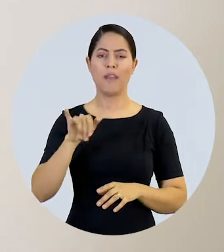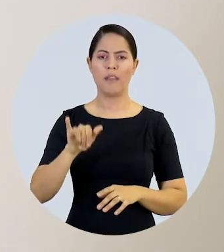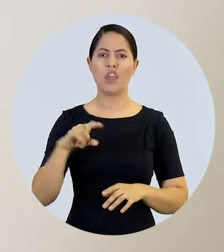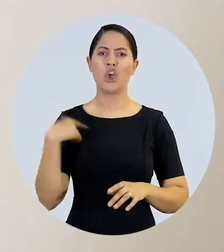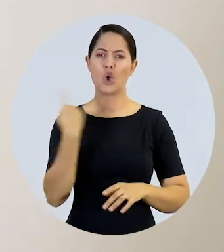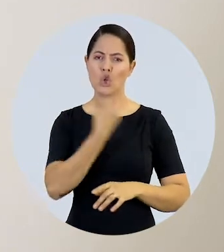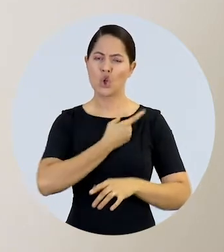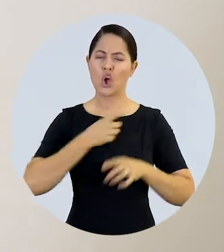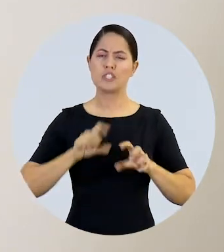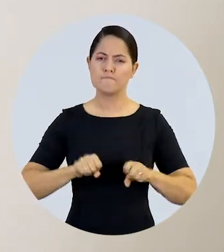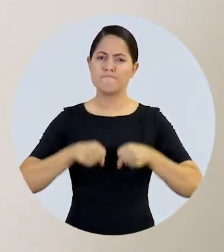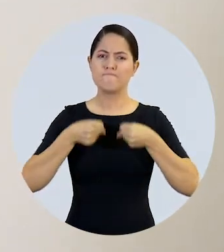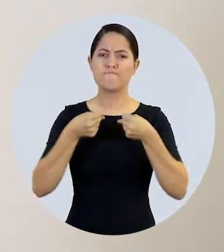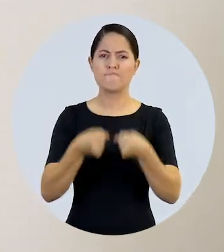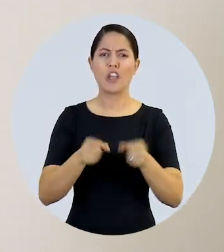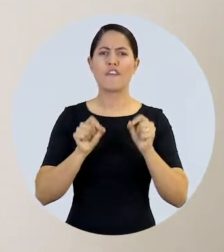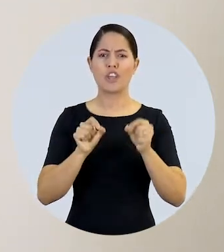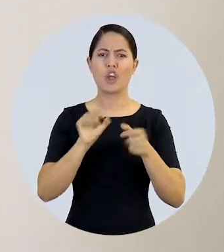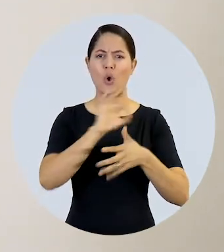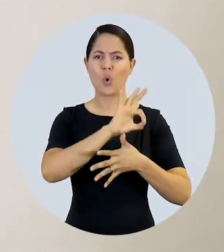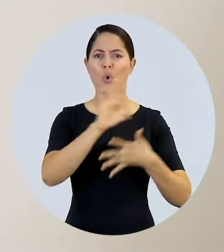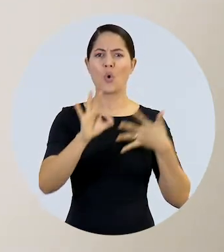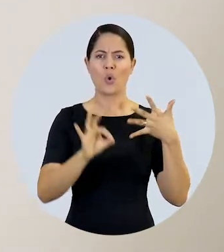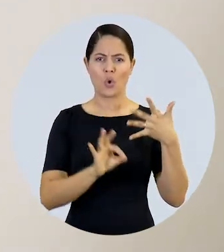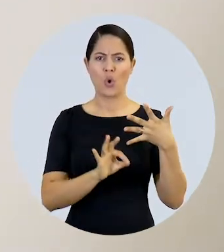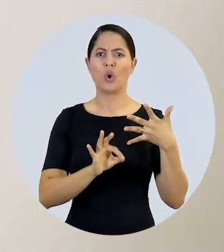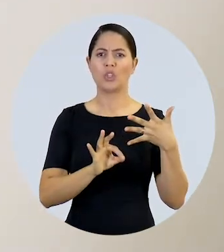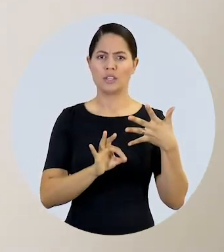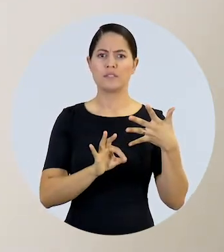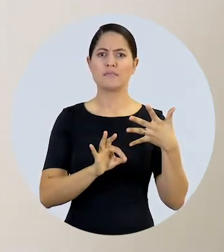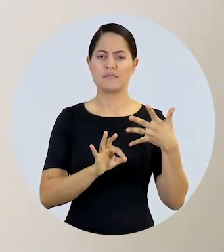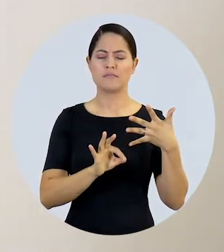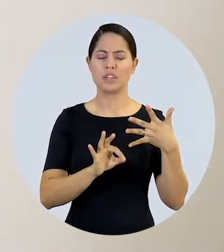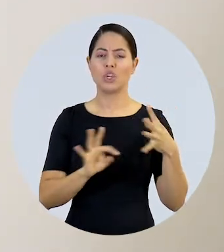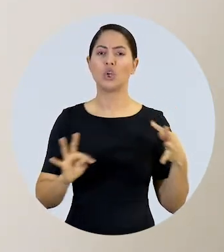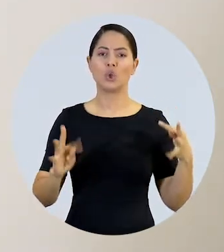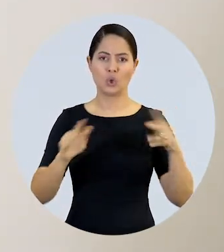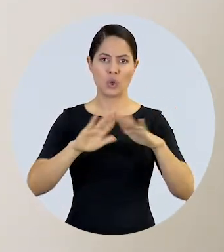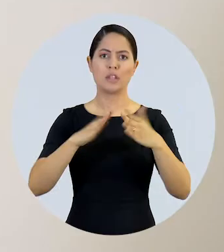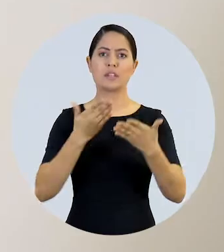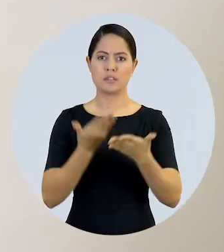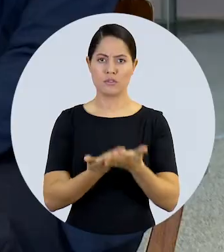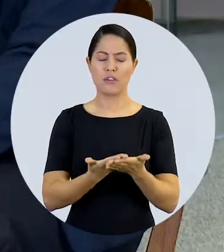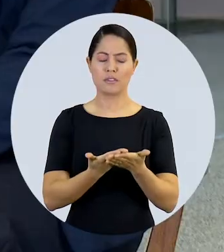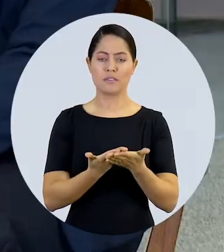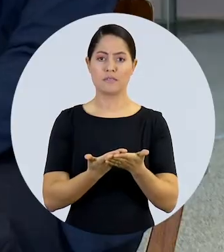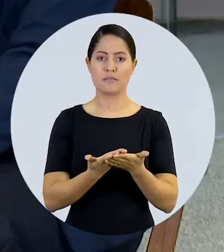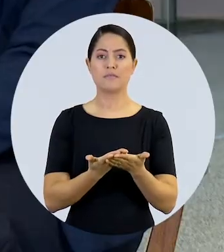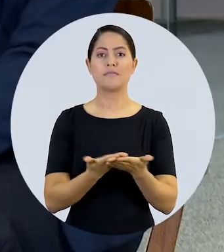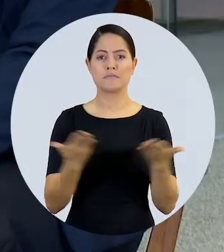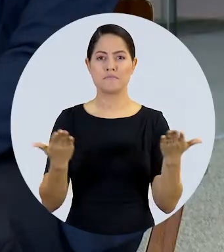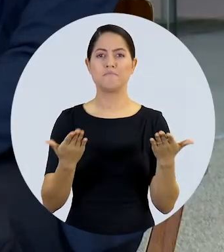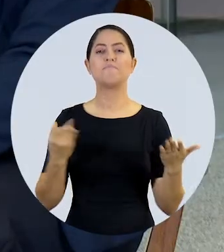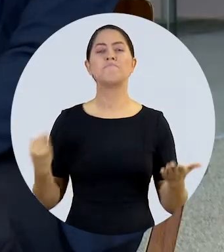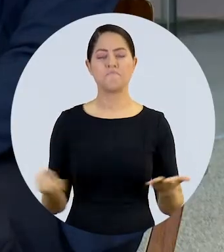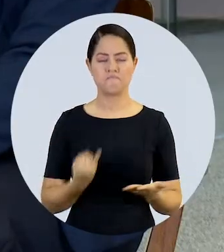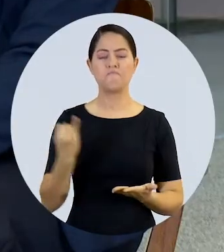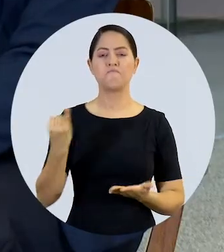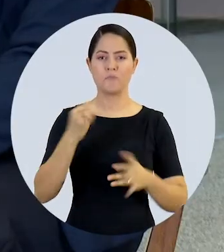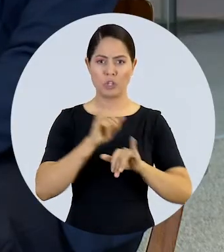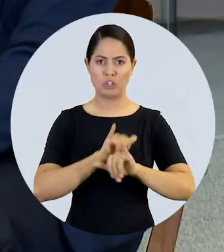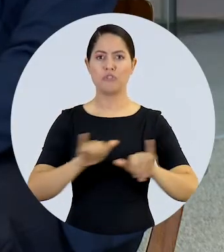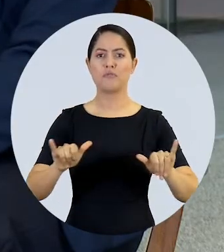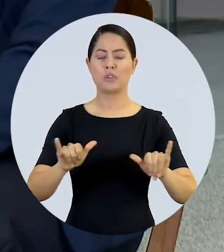a luta pela permanência das cotas nas escolas, né? Isso para a gente também é muito